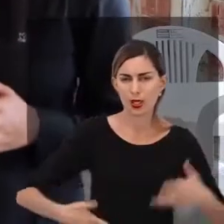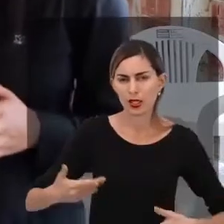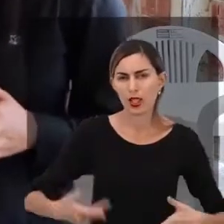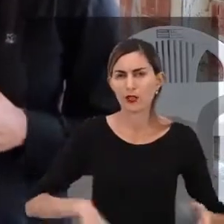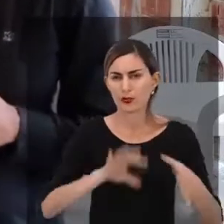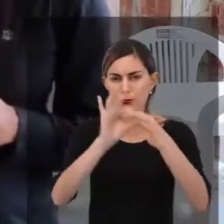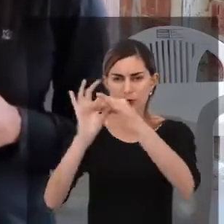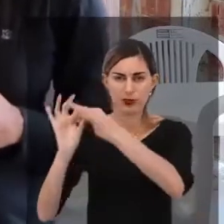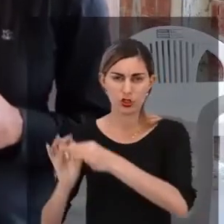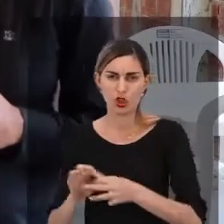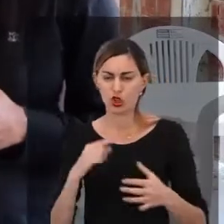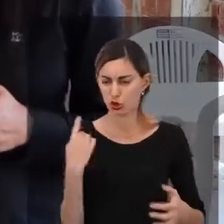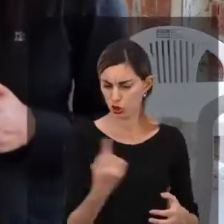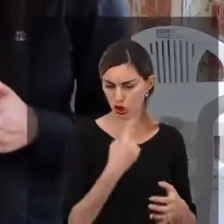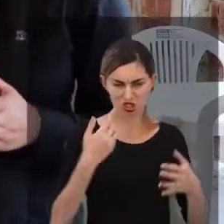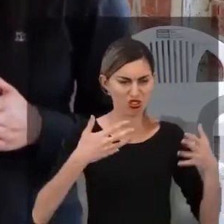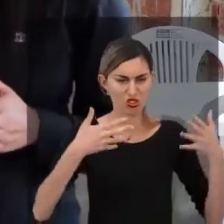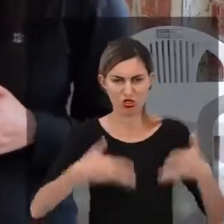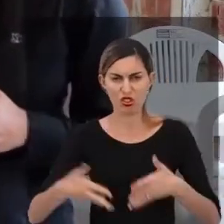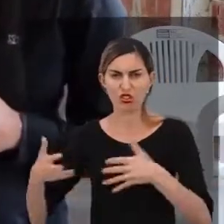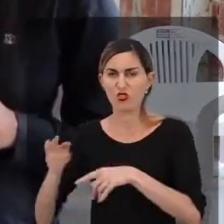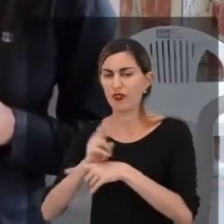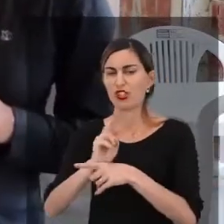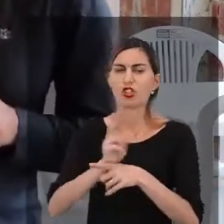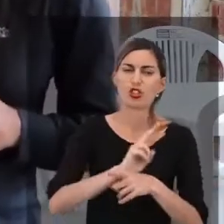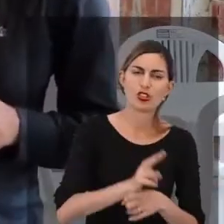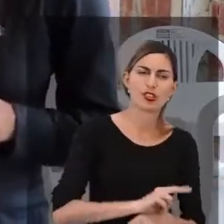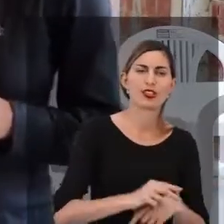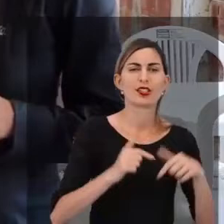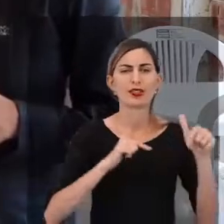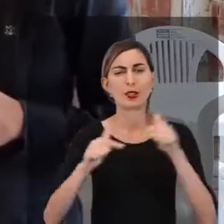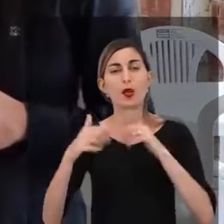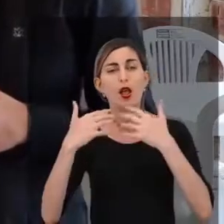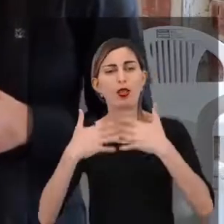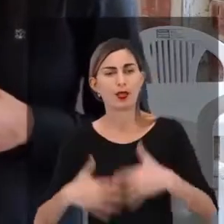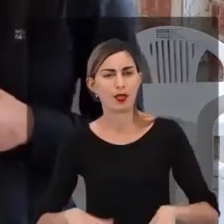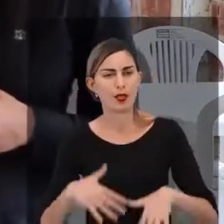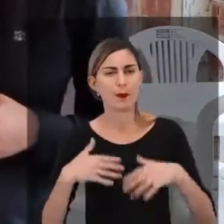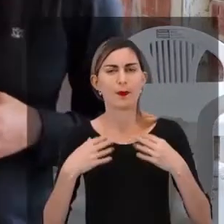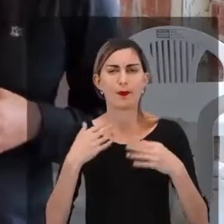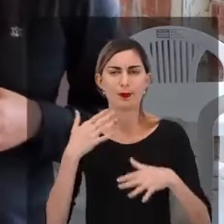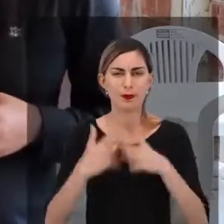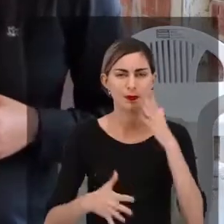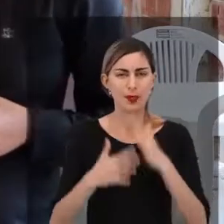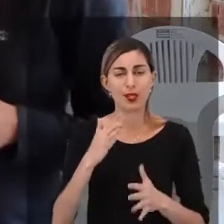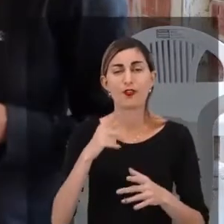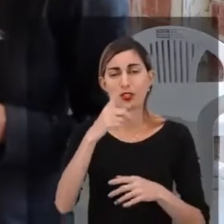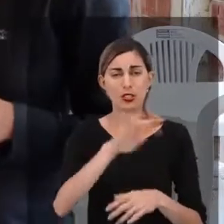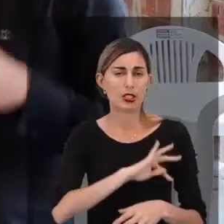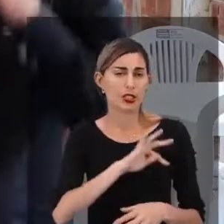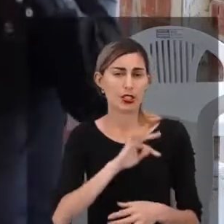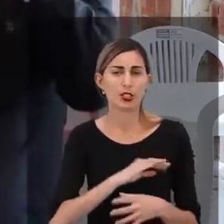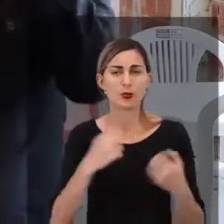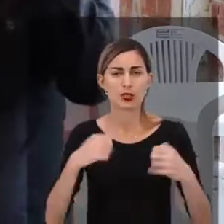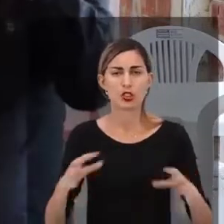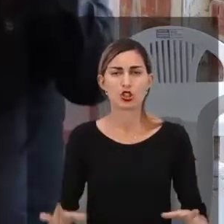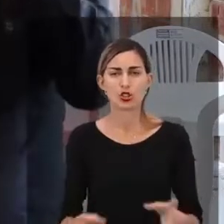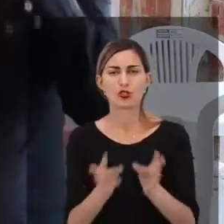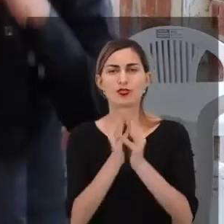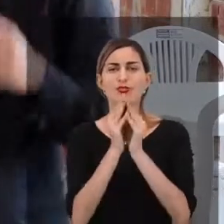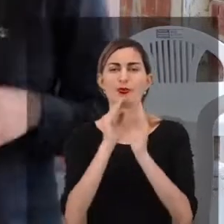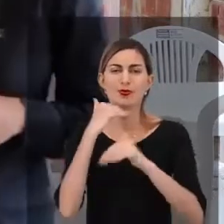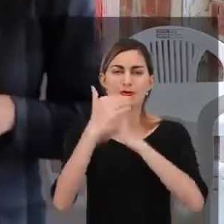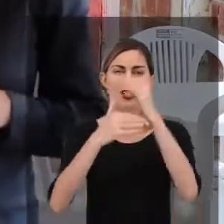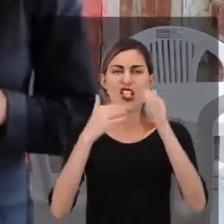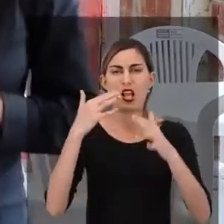com o funcionário. E não ser aquele o chato, o vigia, o que atrapalha. Mas você, como técnico de segurança, você deve